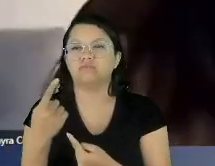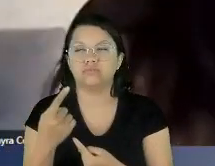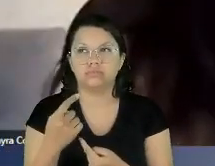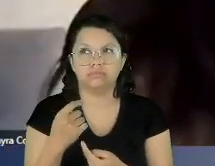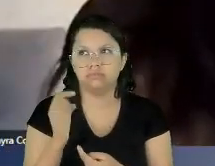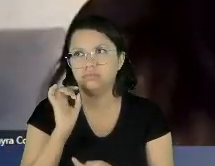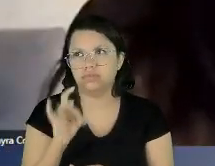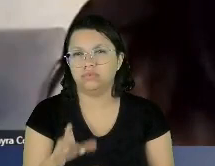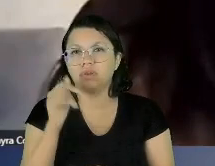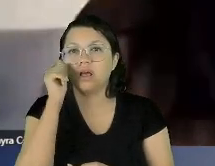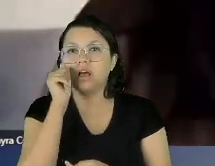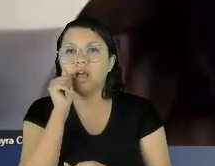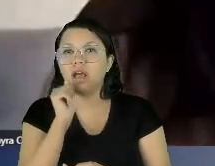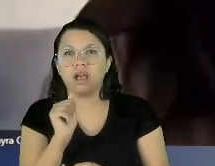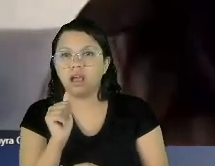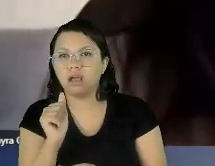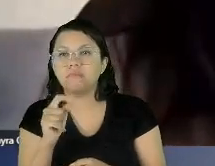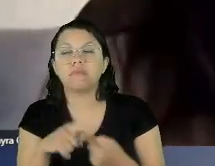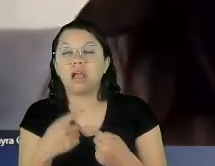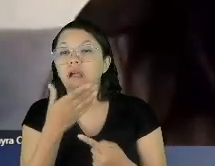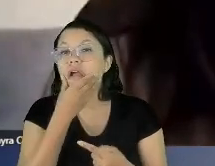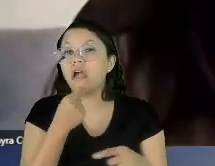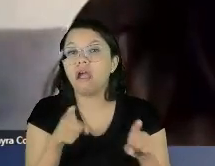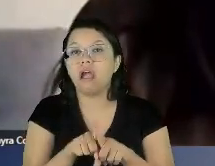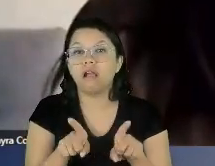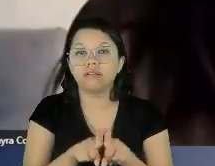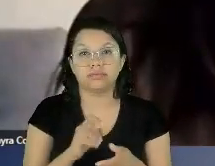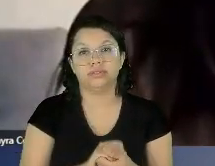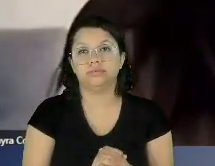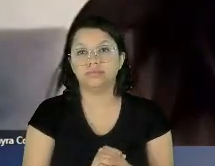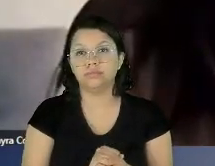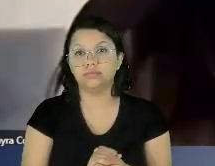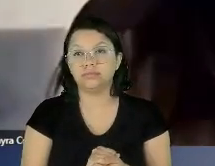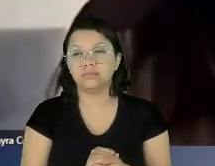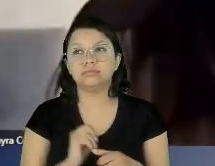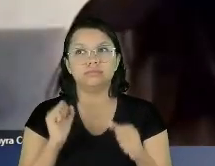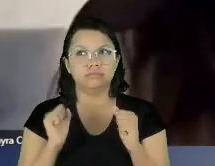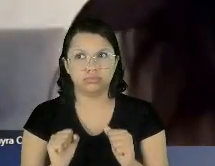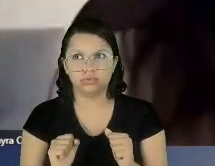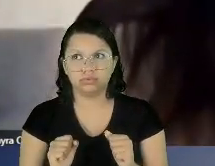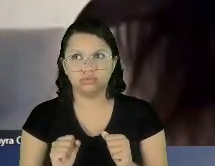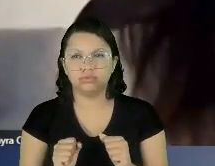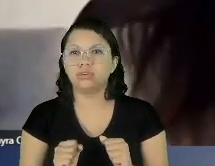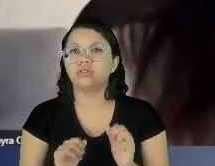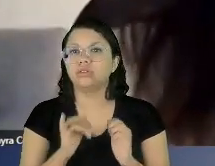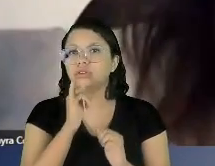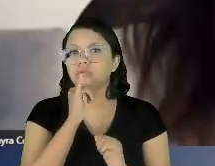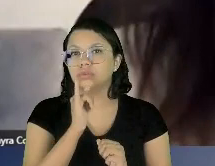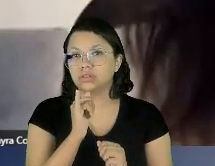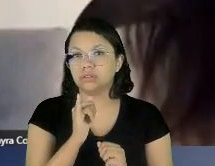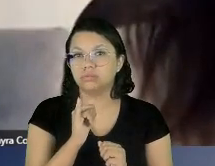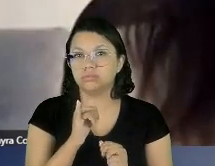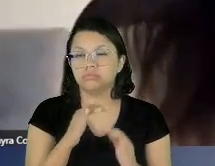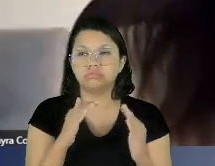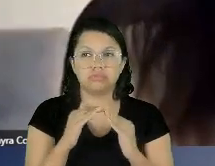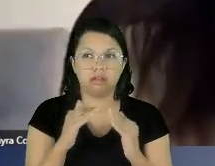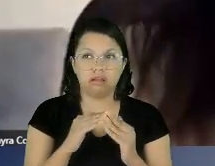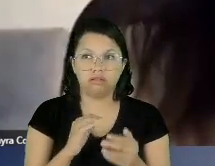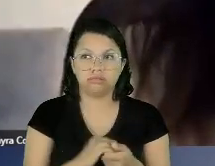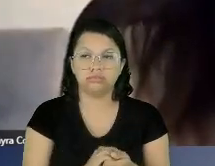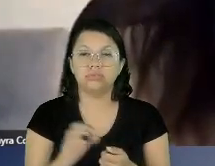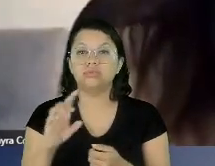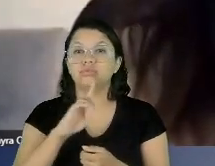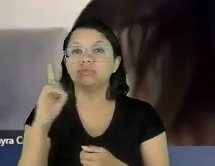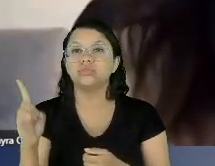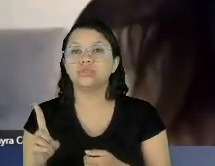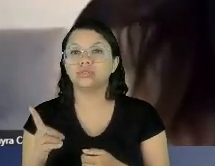revolução, e não só das meninas, como dos meninos. Mas eu posso dar um exemplo caseiro